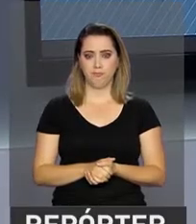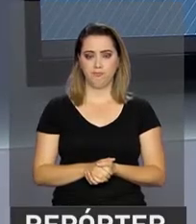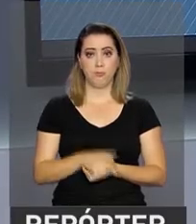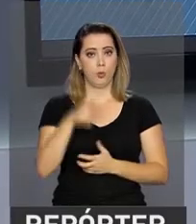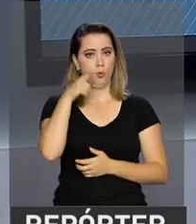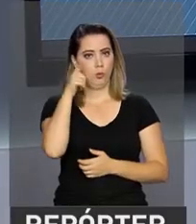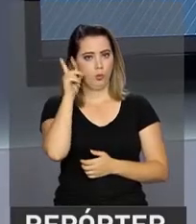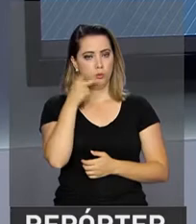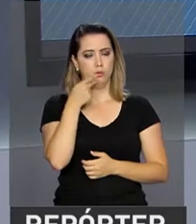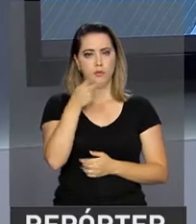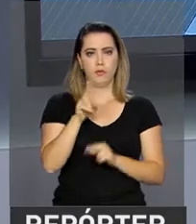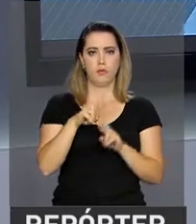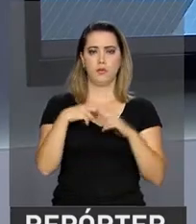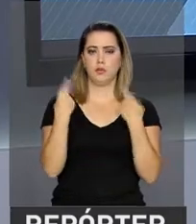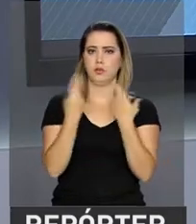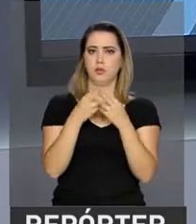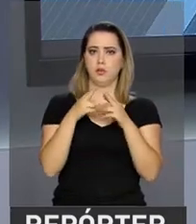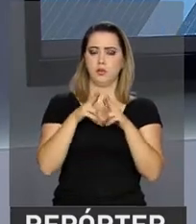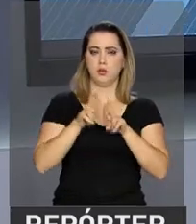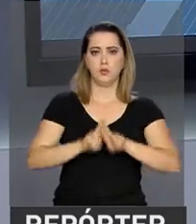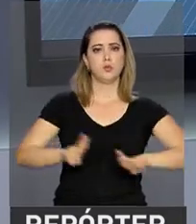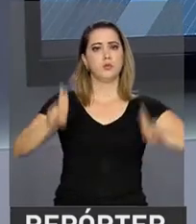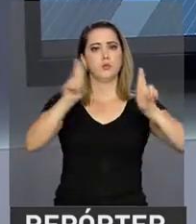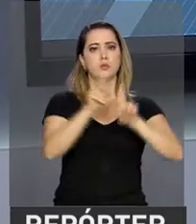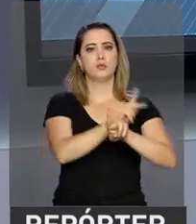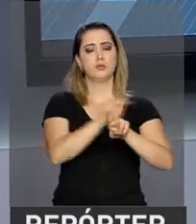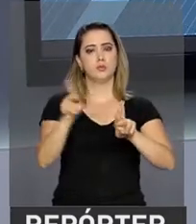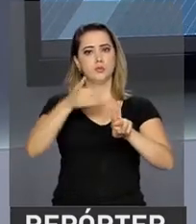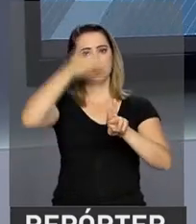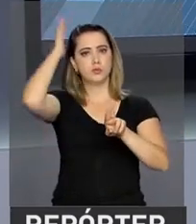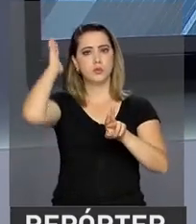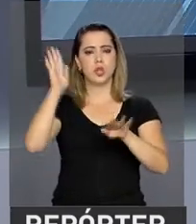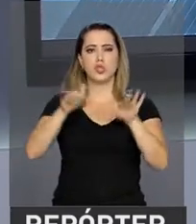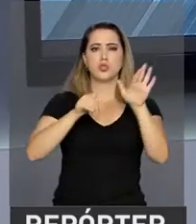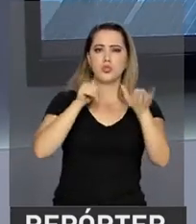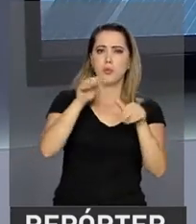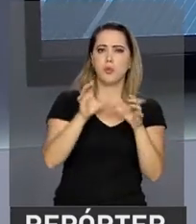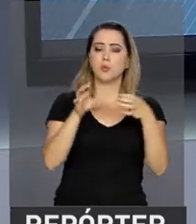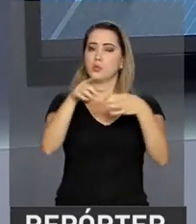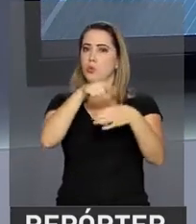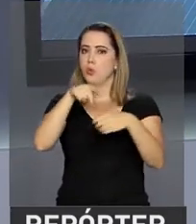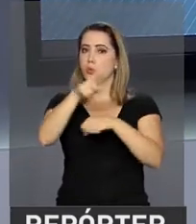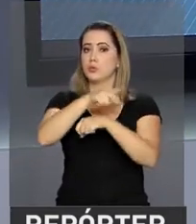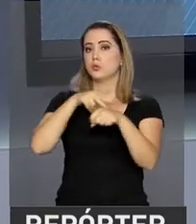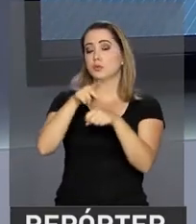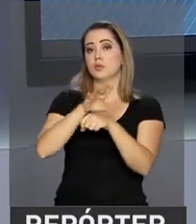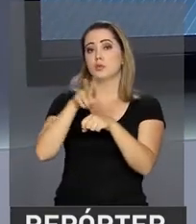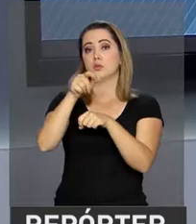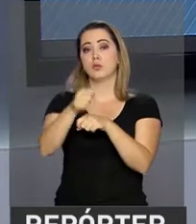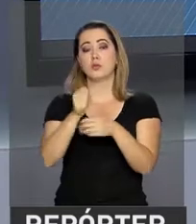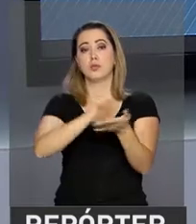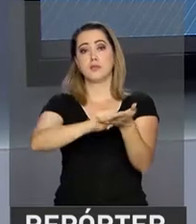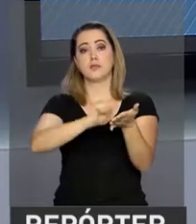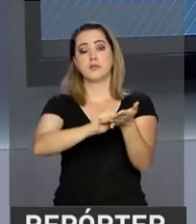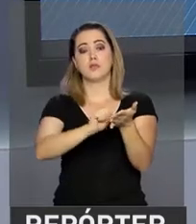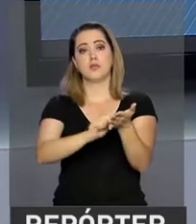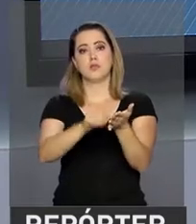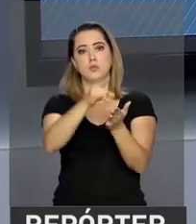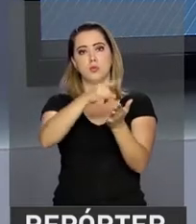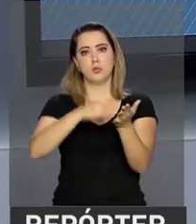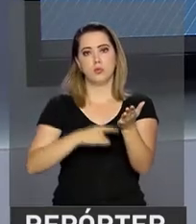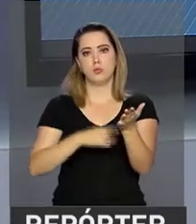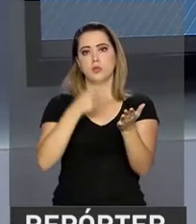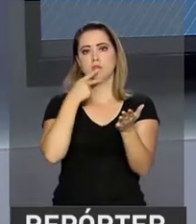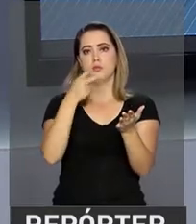ao discursar na Assembleia Geral da ONU, o presidente Michel Temer fez um chamado às nações para que todas assinem um documento